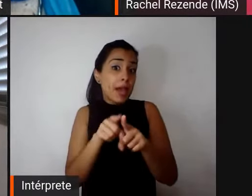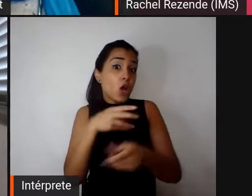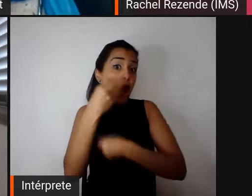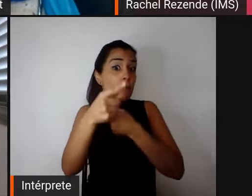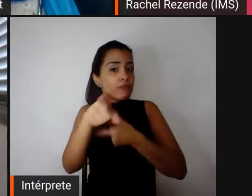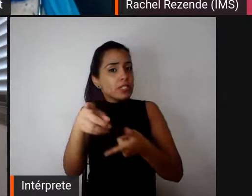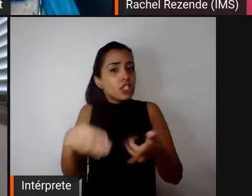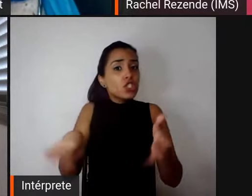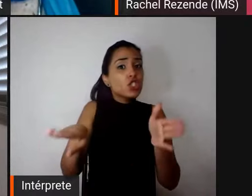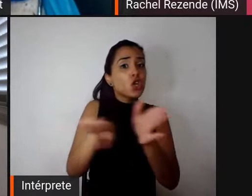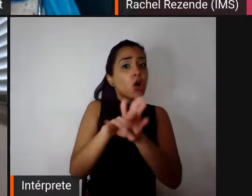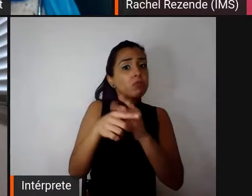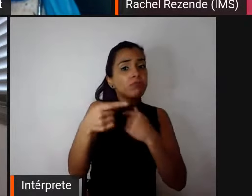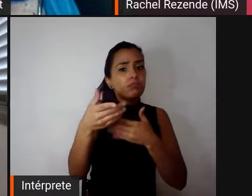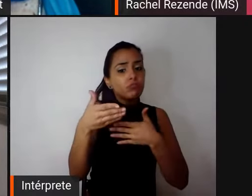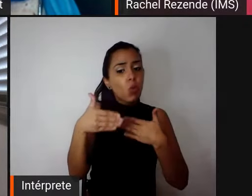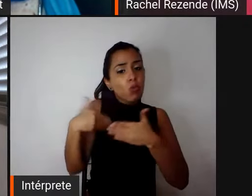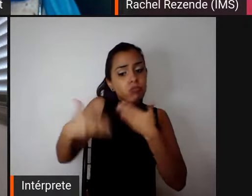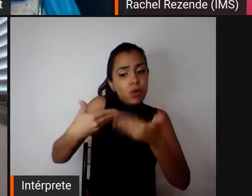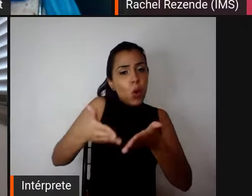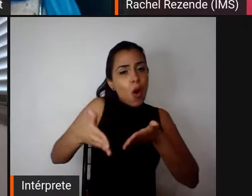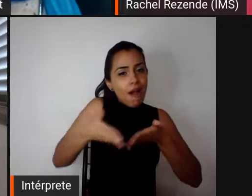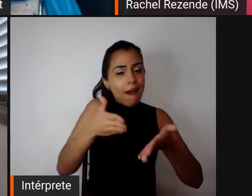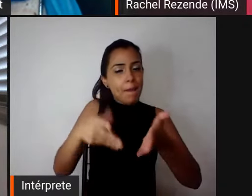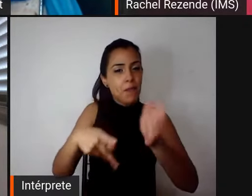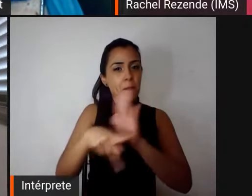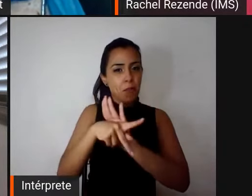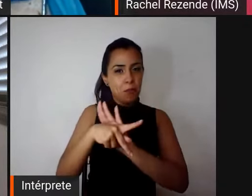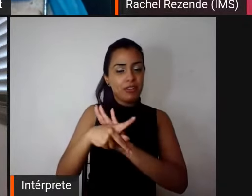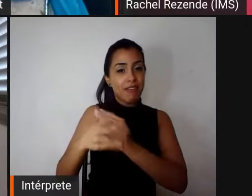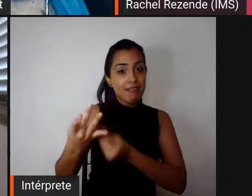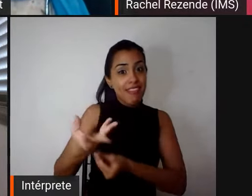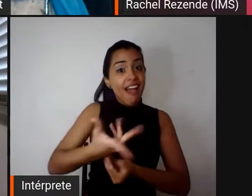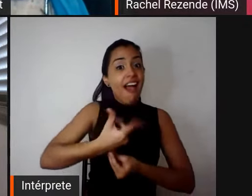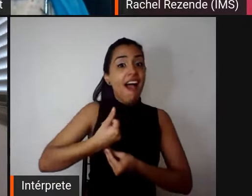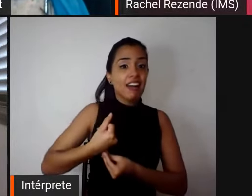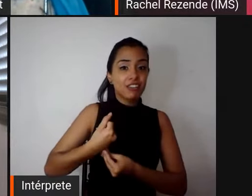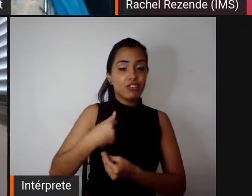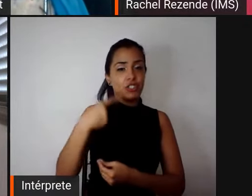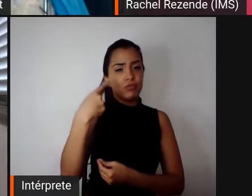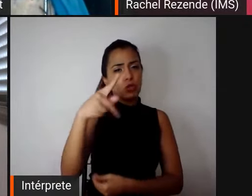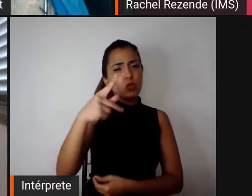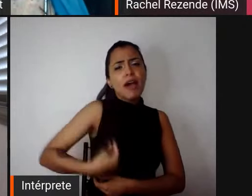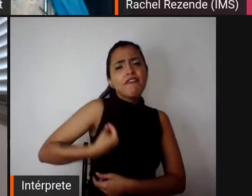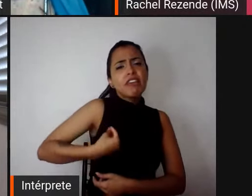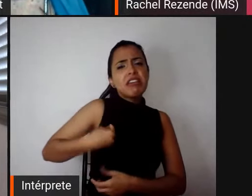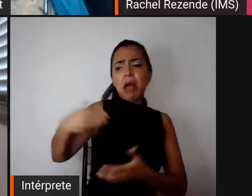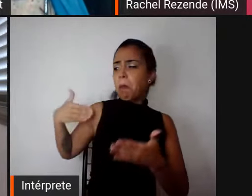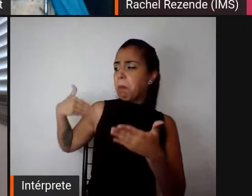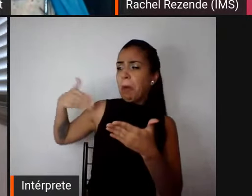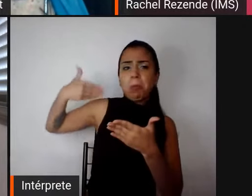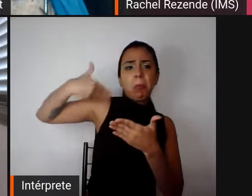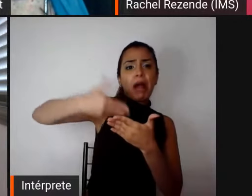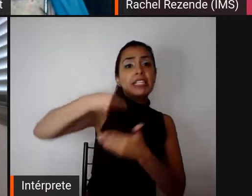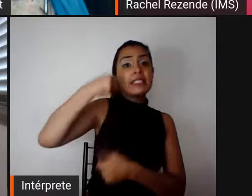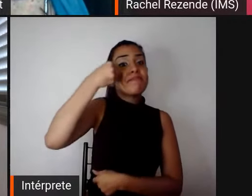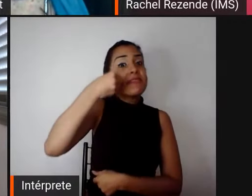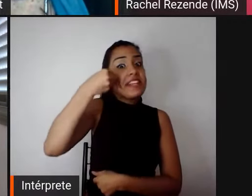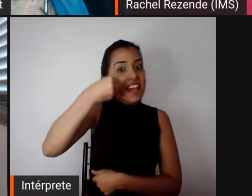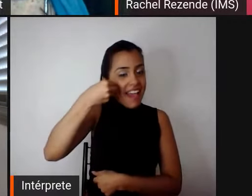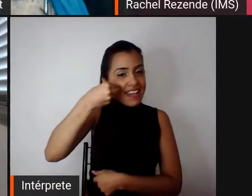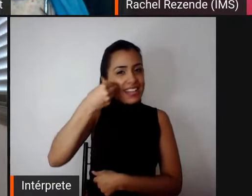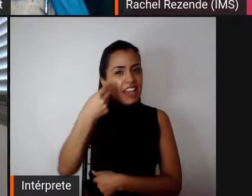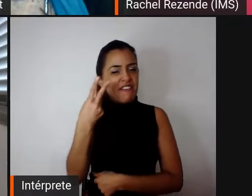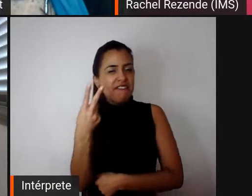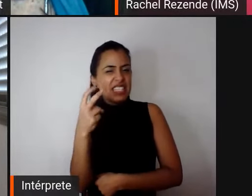você, né, na sua trajetória, na sua juventude, nos seus 25, 30 anos, quer dizer, se